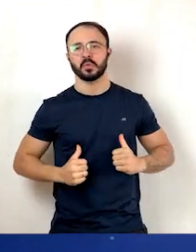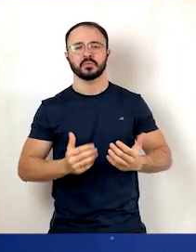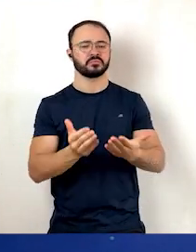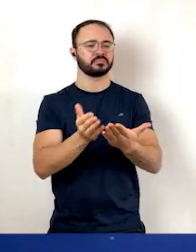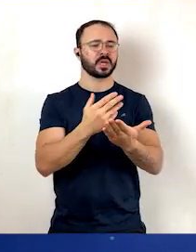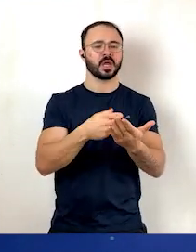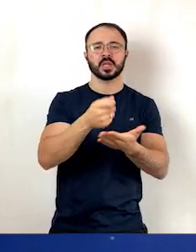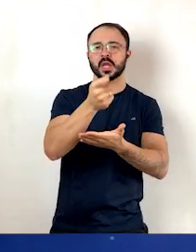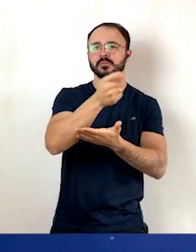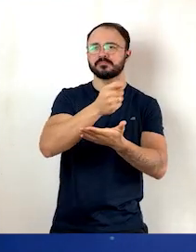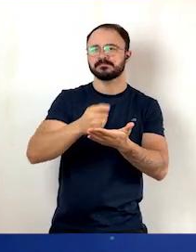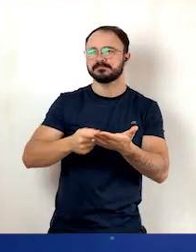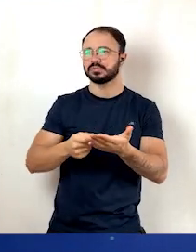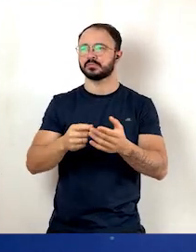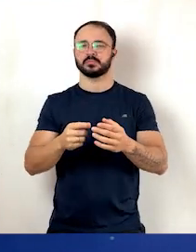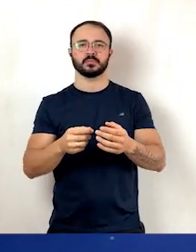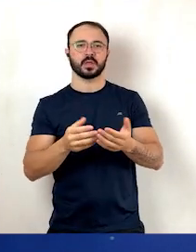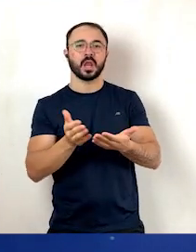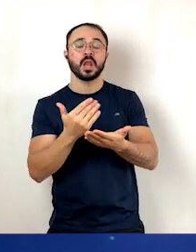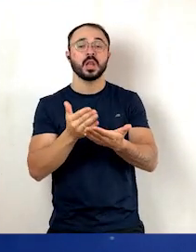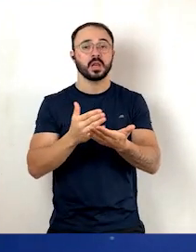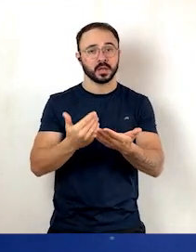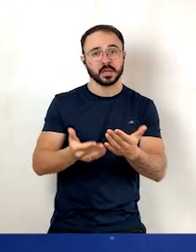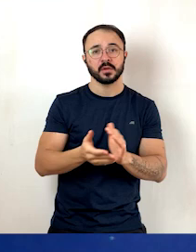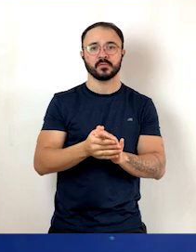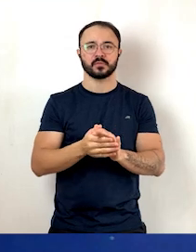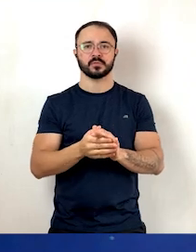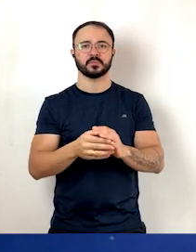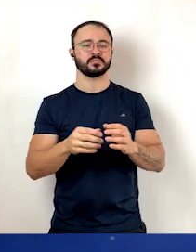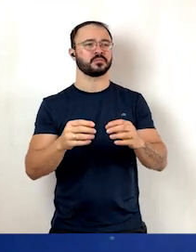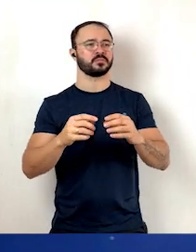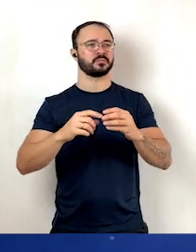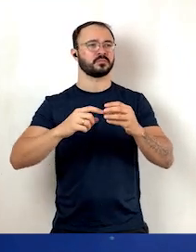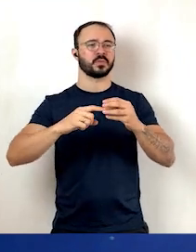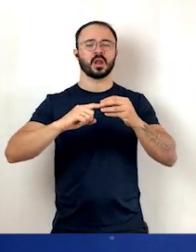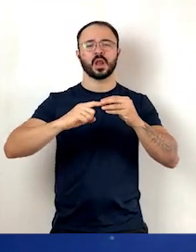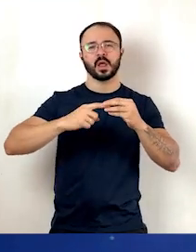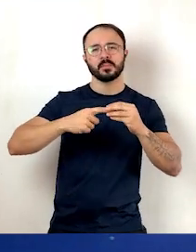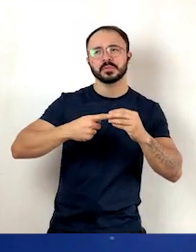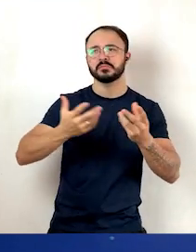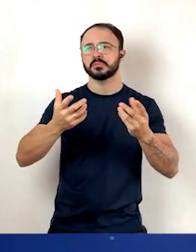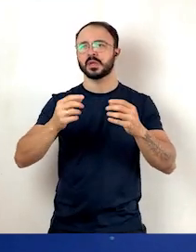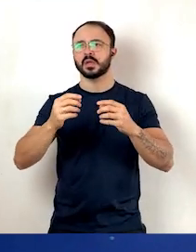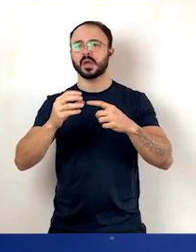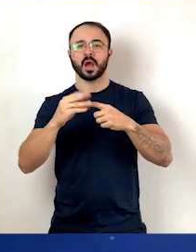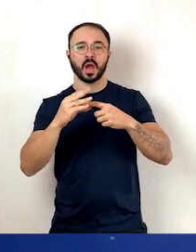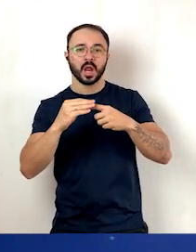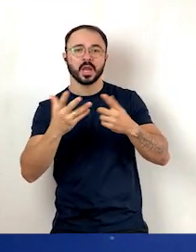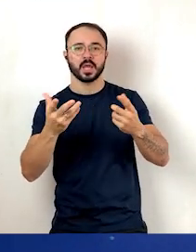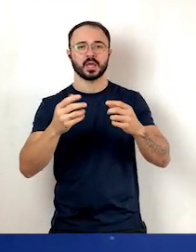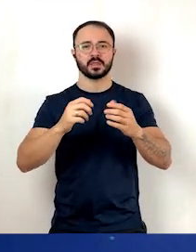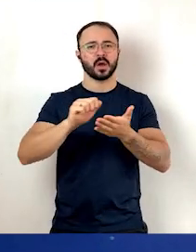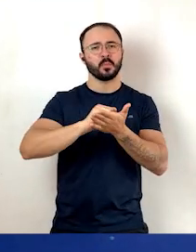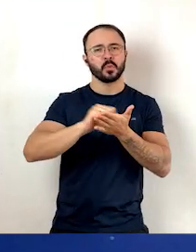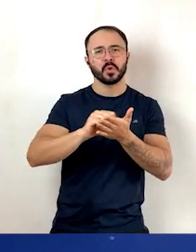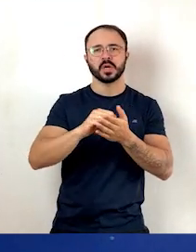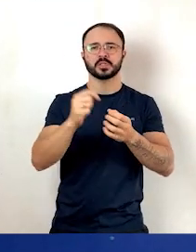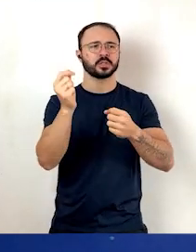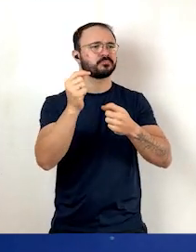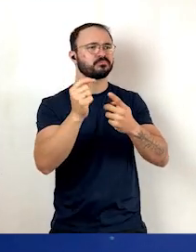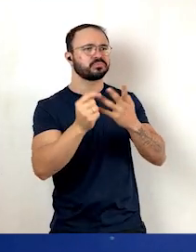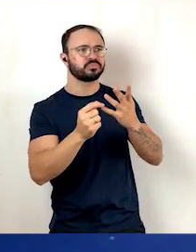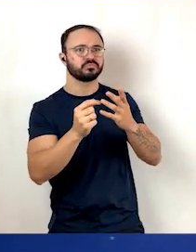caderno estojo pequeno agenda calculadora mini grampeador lapiseira caneta